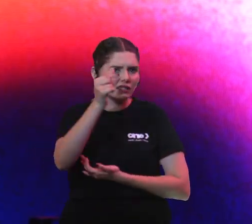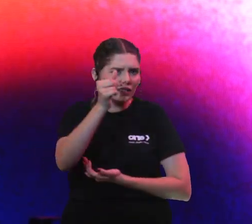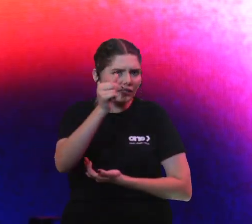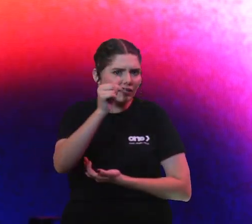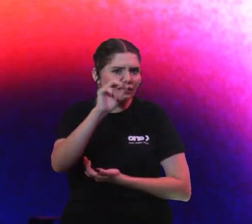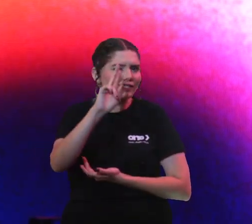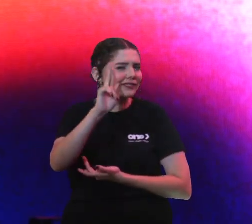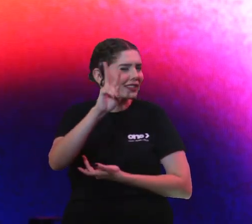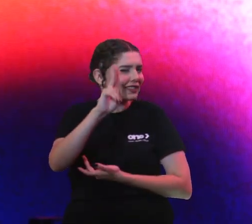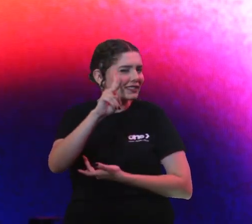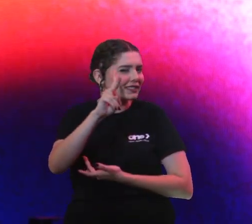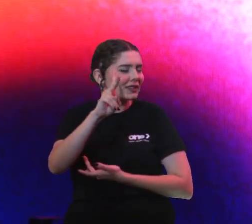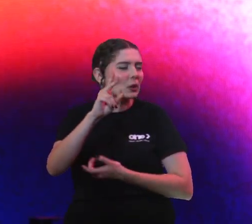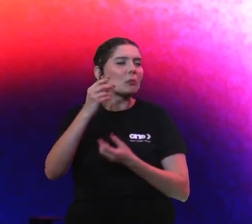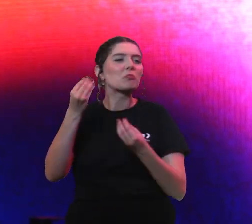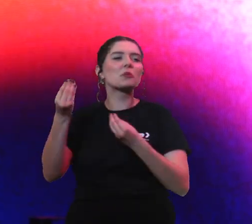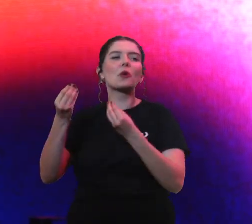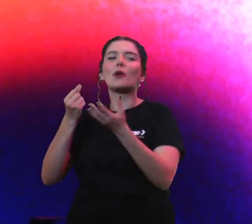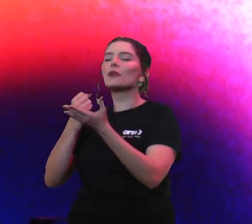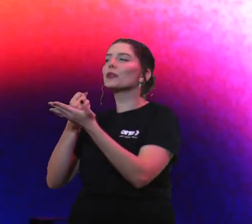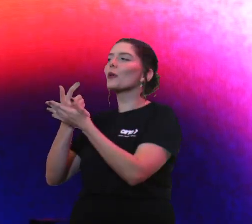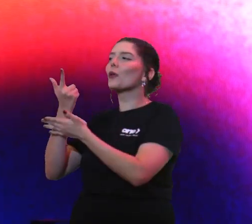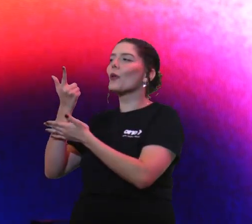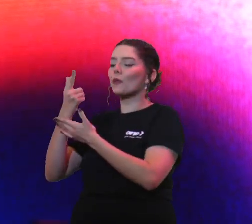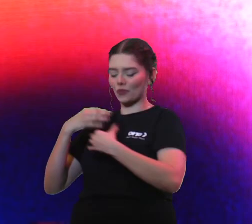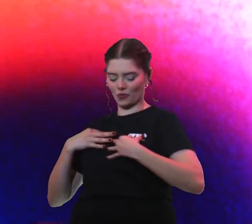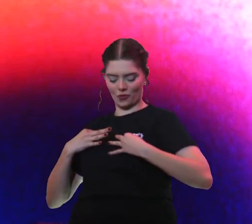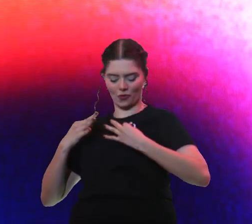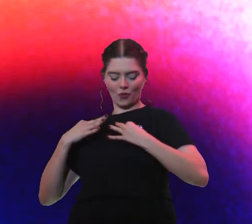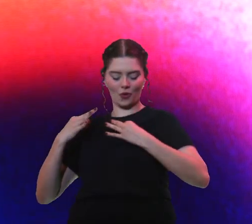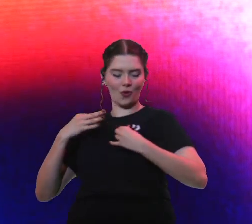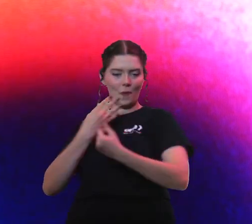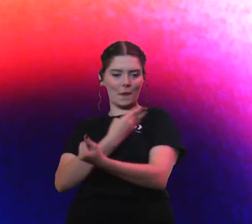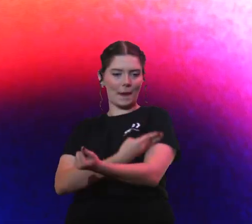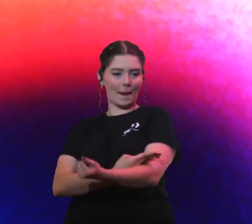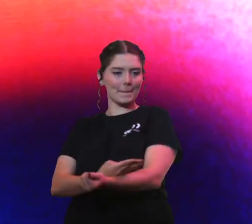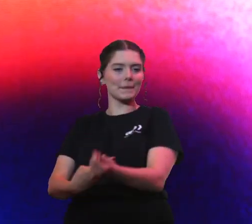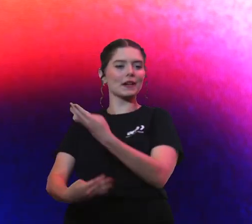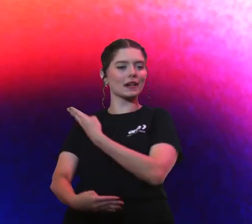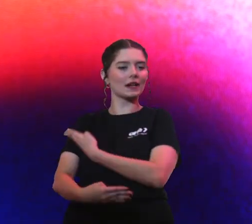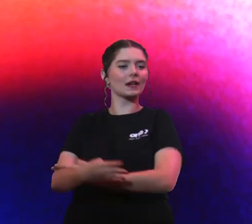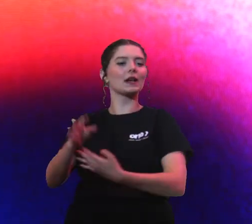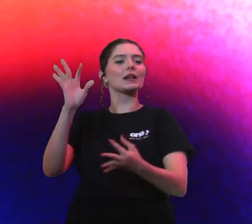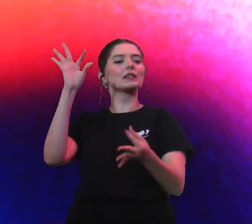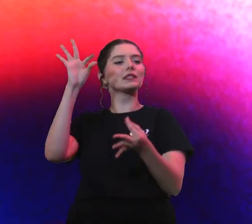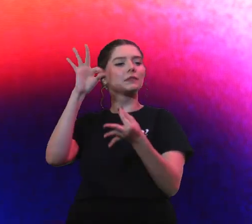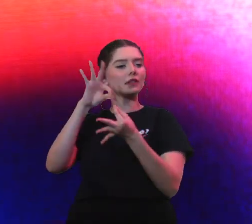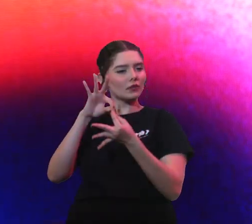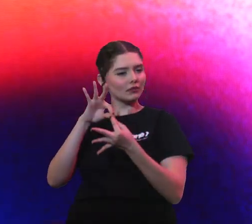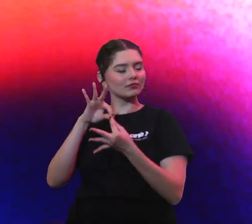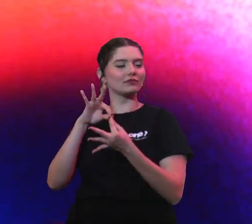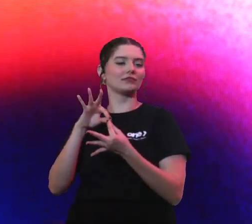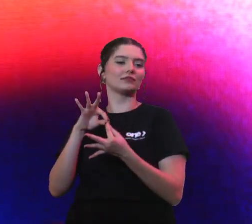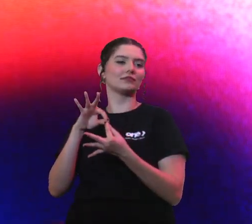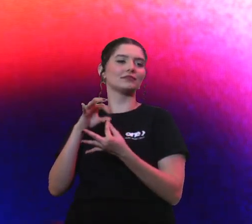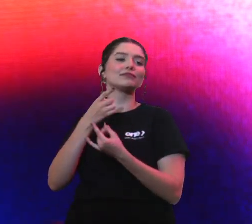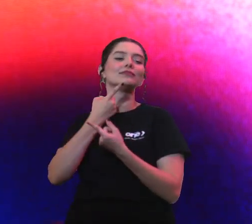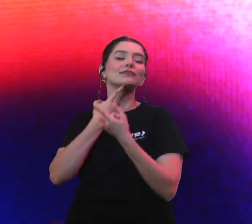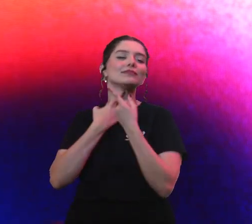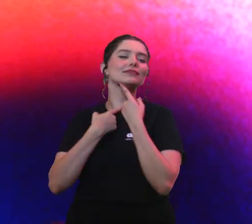que nós compramos vestes brancas do Senhor com uma moeda de troca que é espiritual?